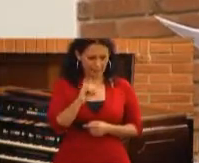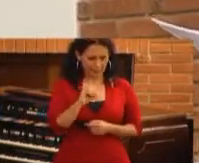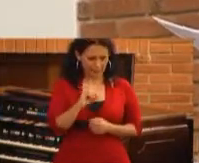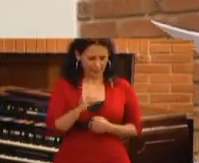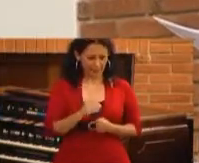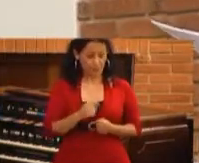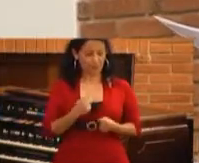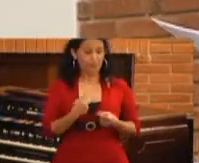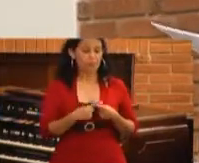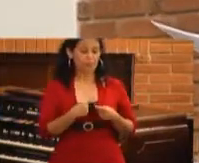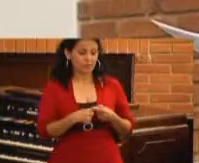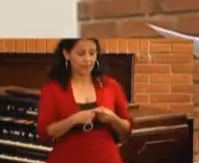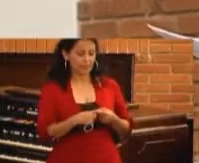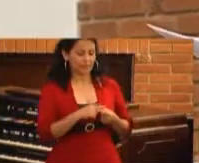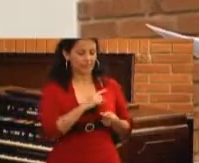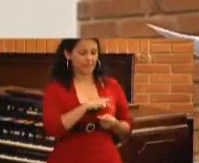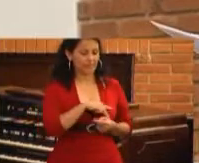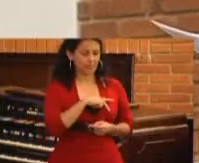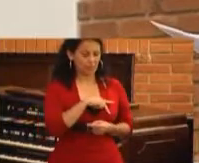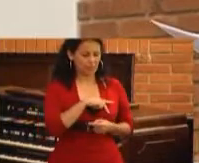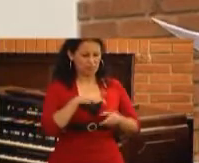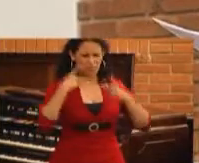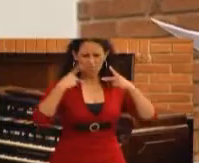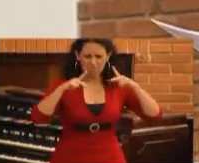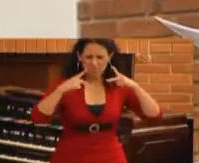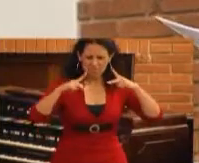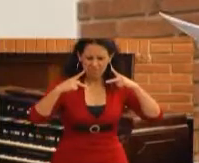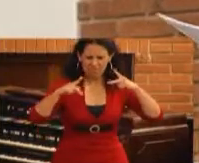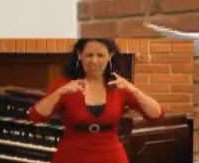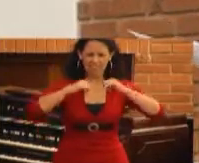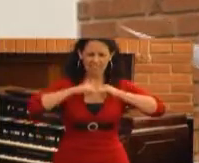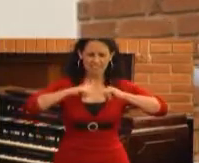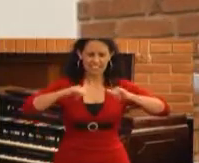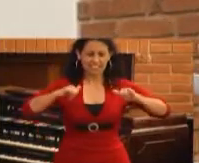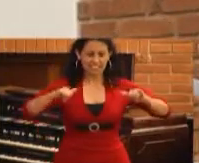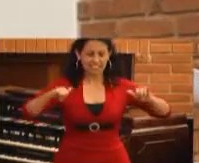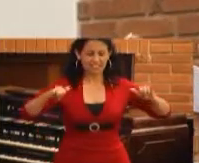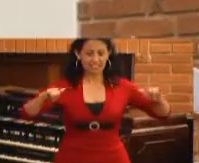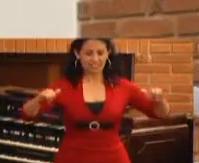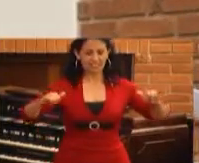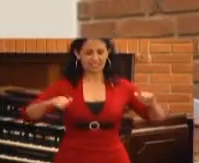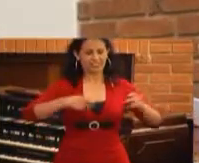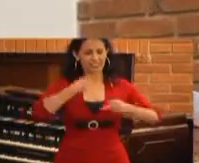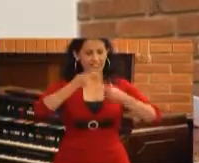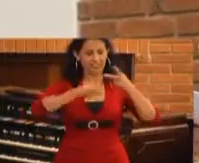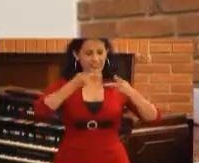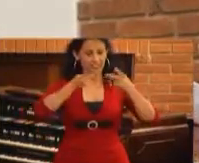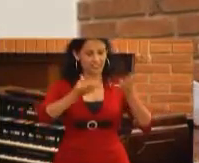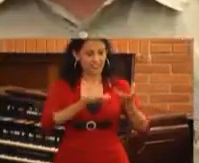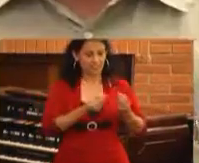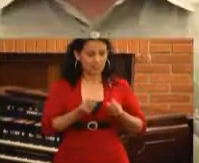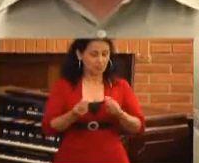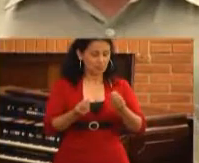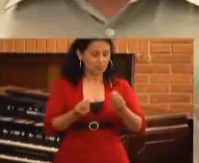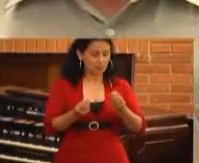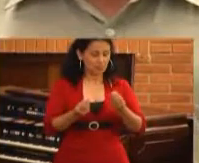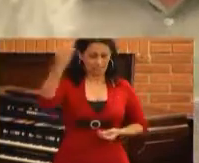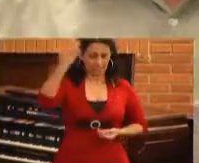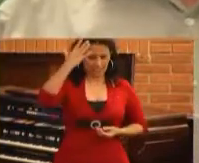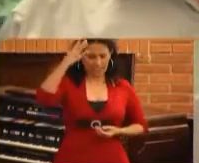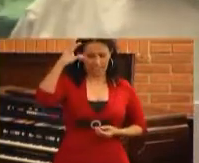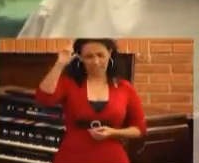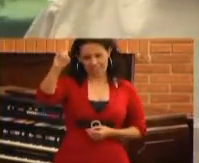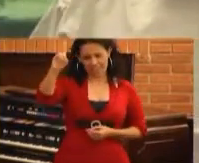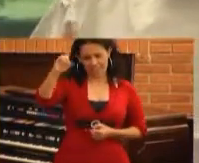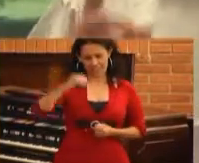Porque Paulo foi o pregador mais contundente da graça de Deus.